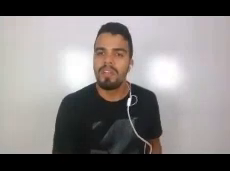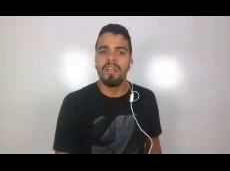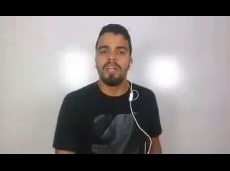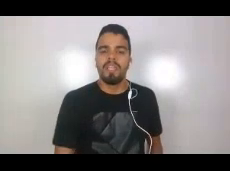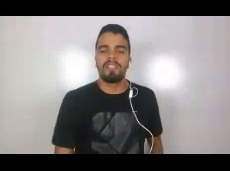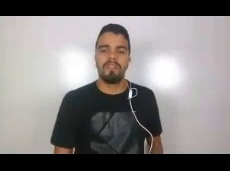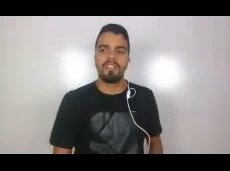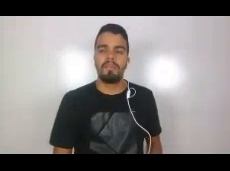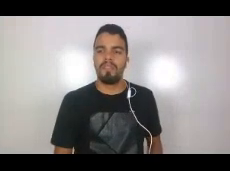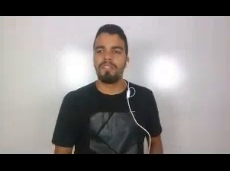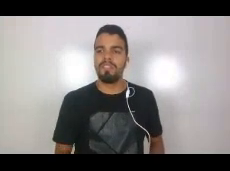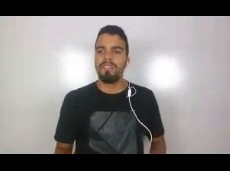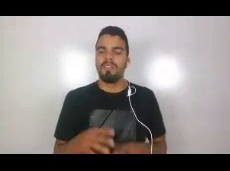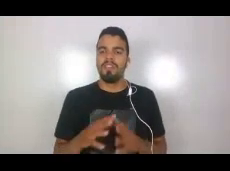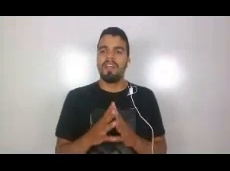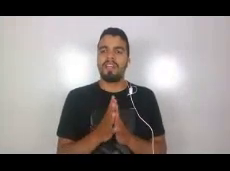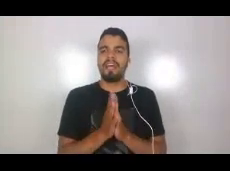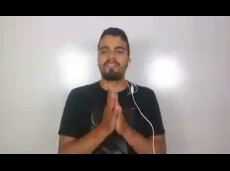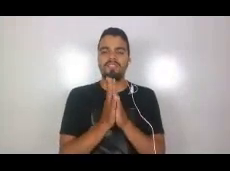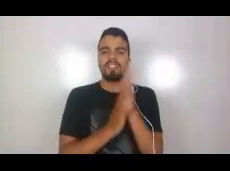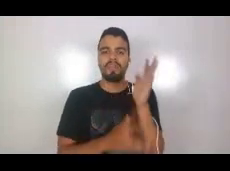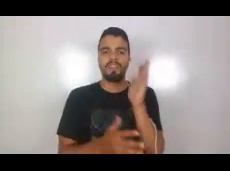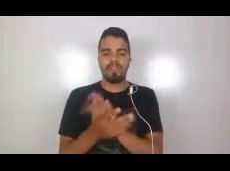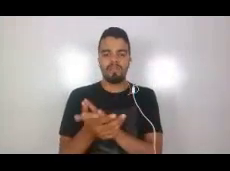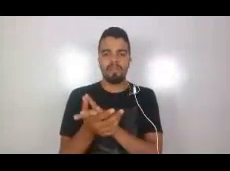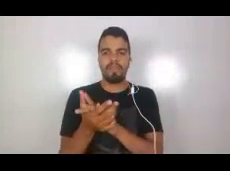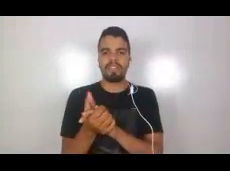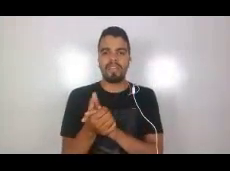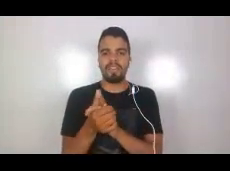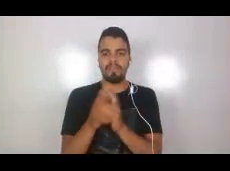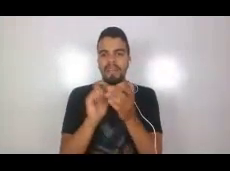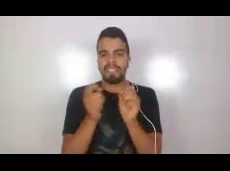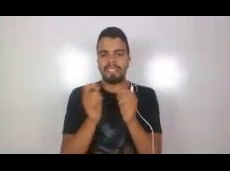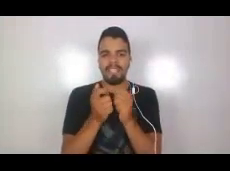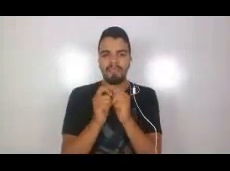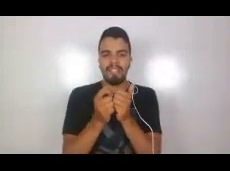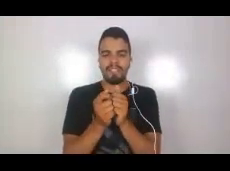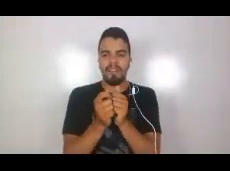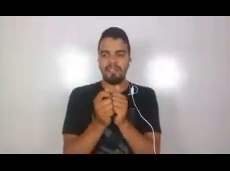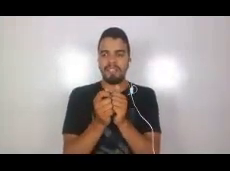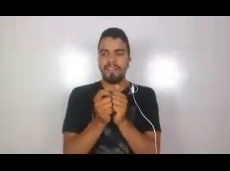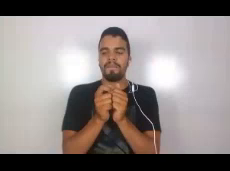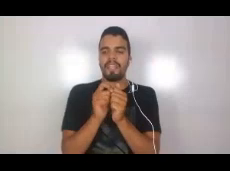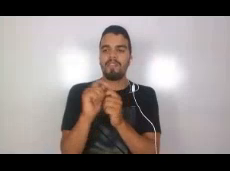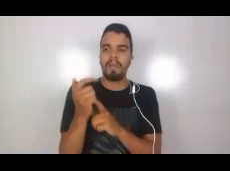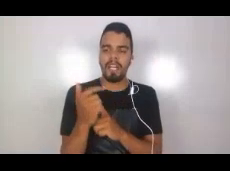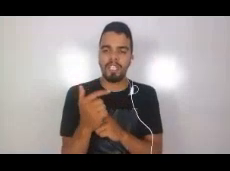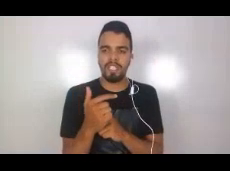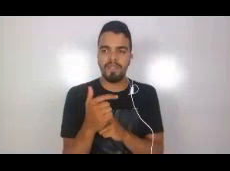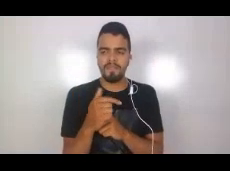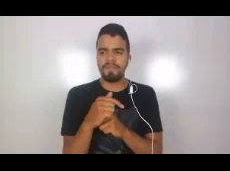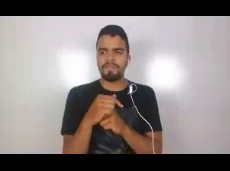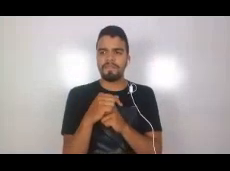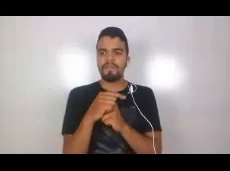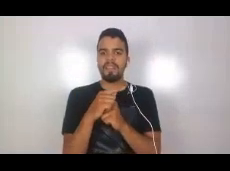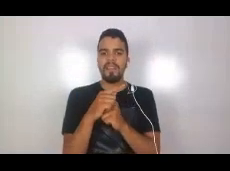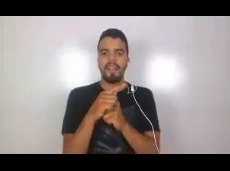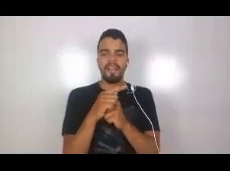eu. Então, você pode dar a sugestão para que o aluno possa pesquisar no Rentalk, que é um